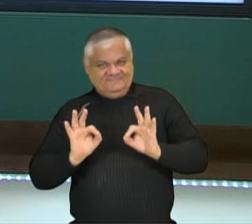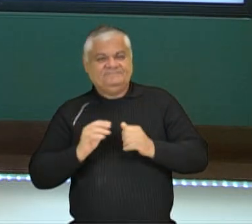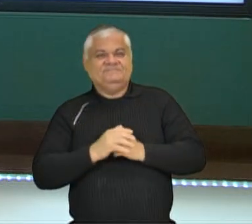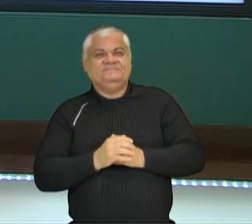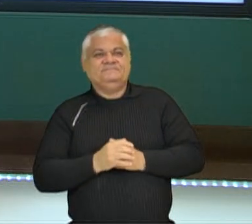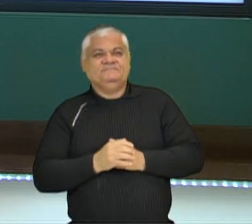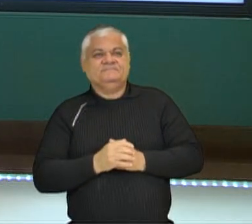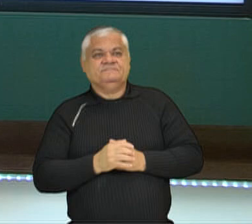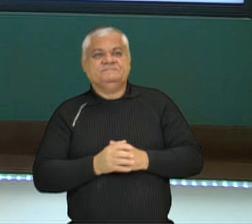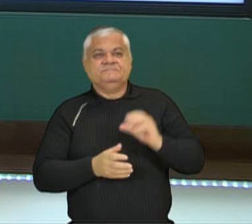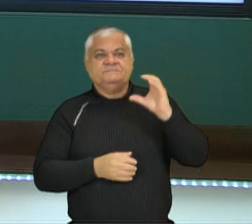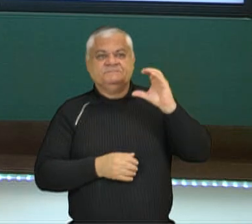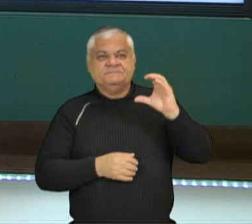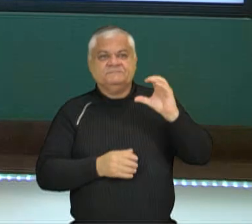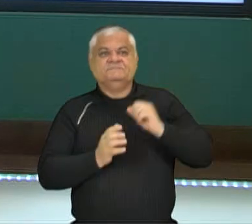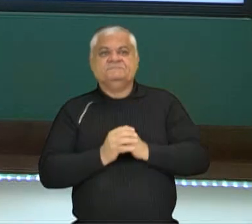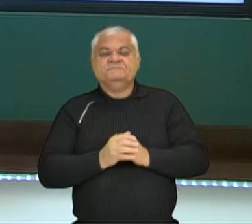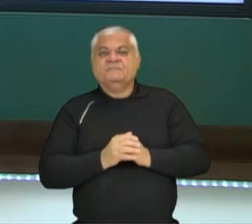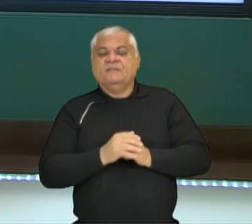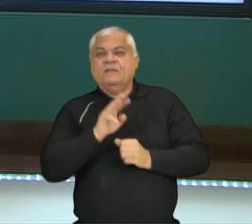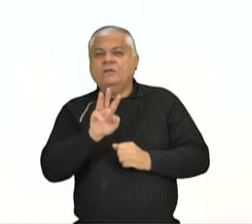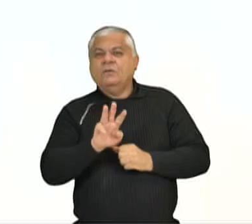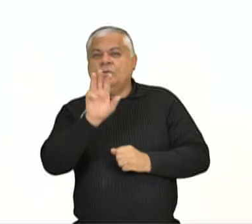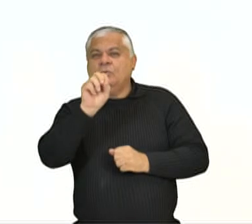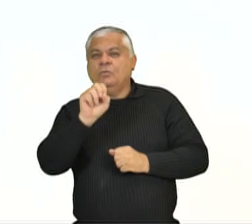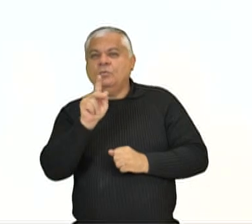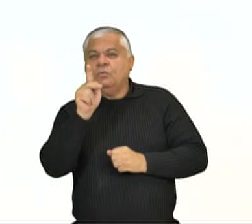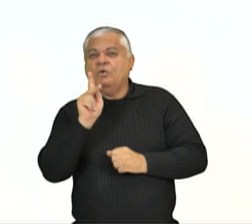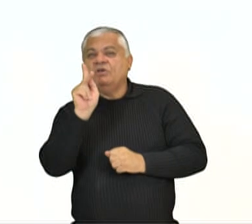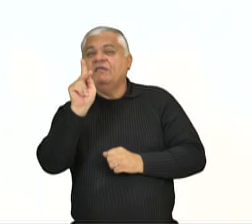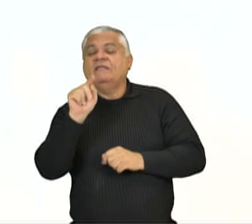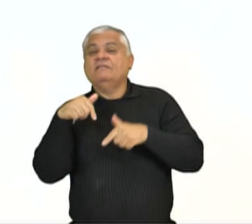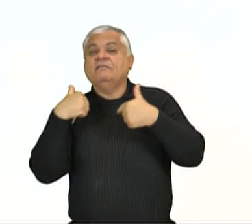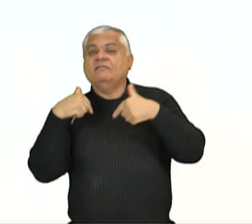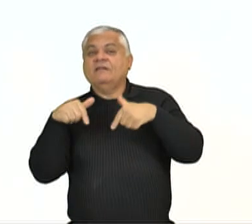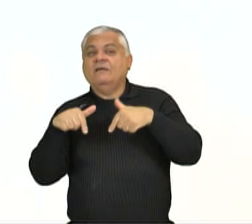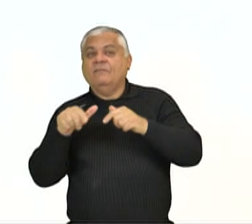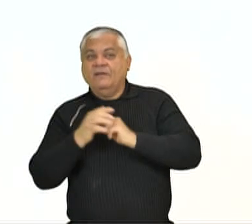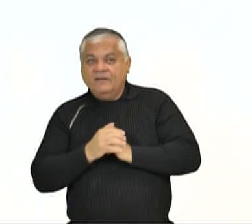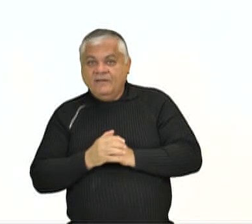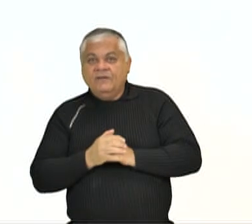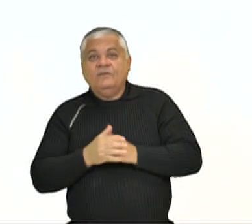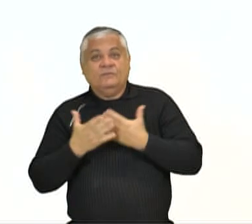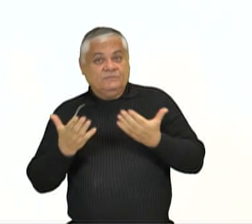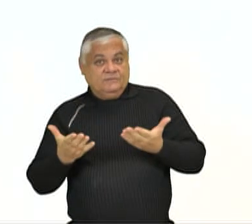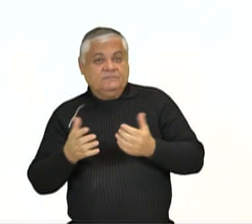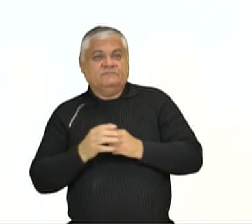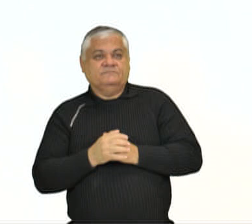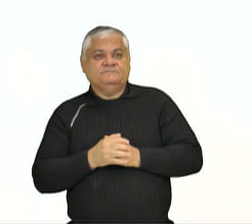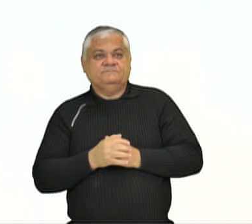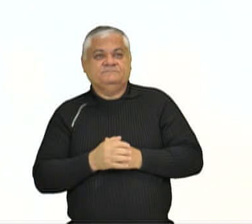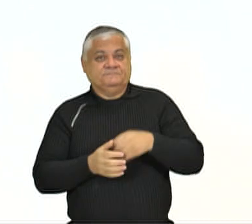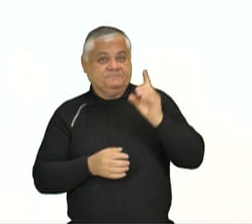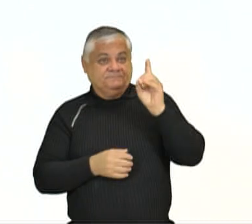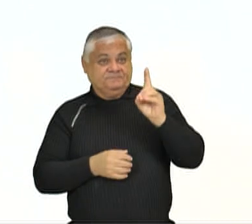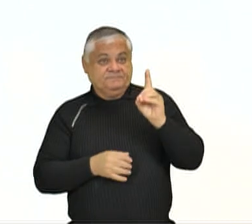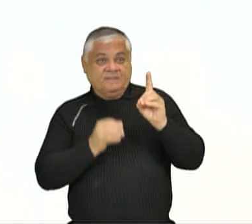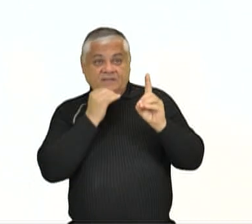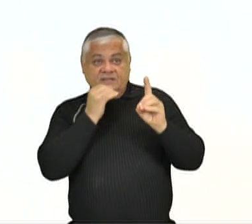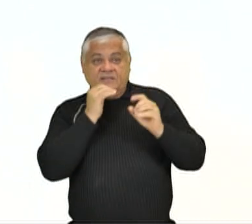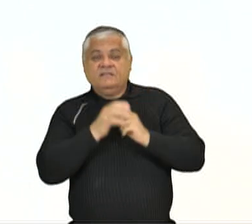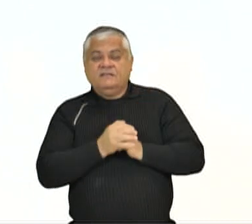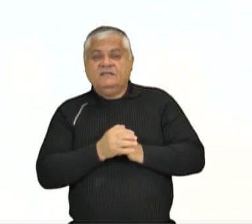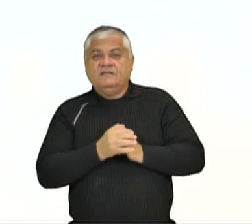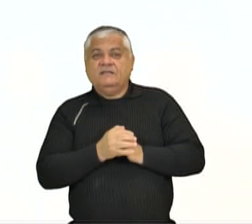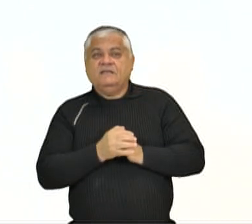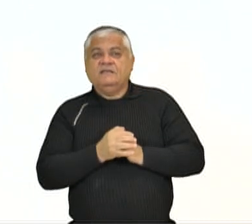presente. C. If they work very much, they will finish the project soon. D. If she